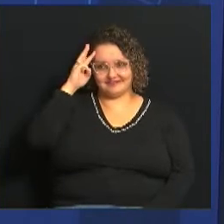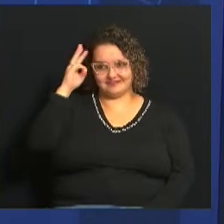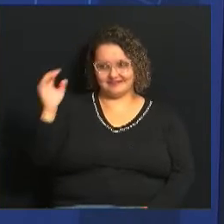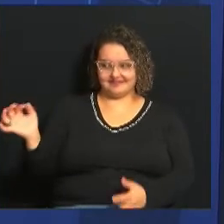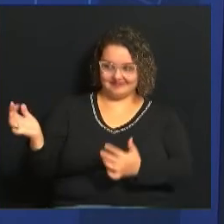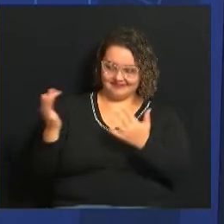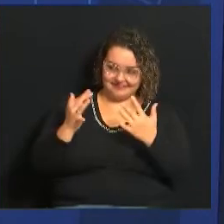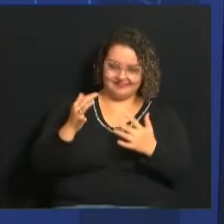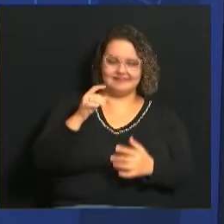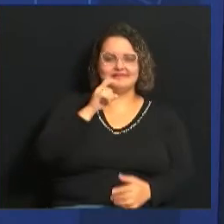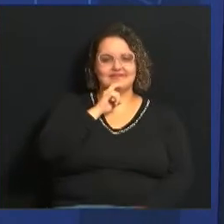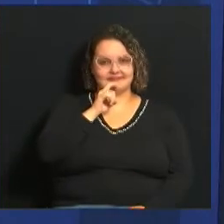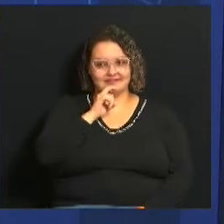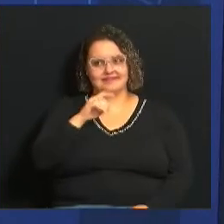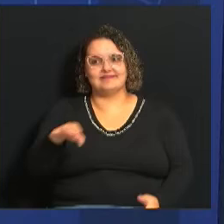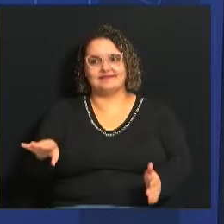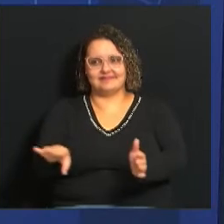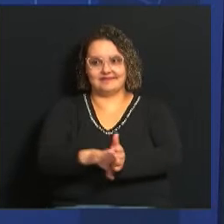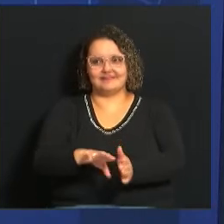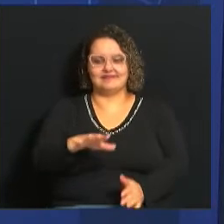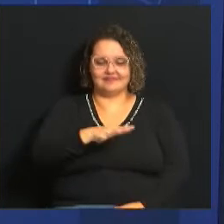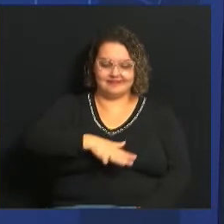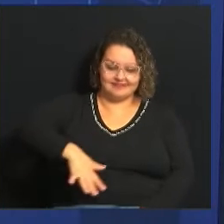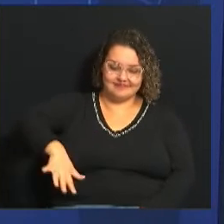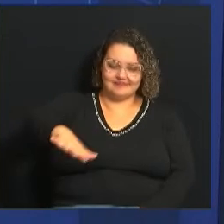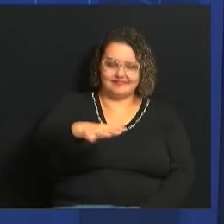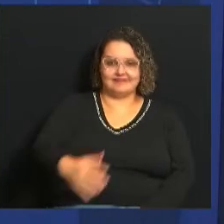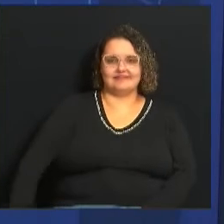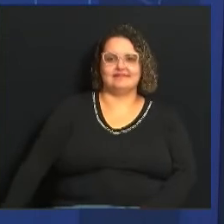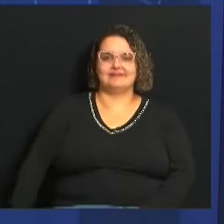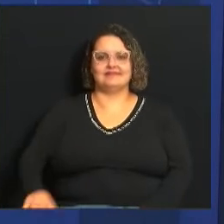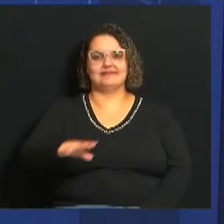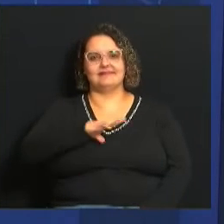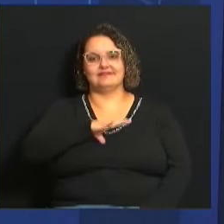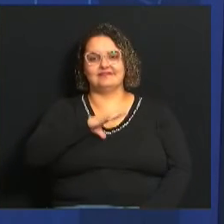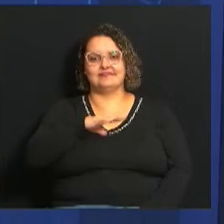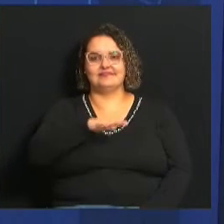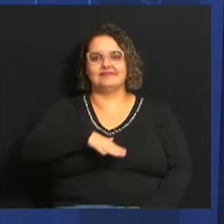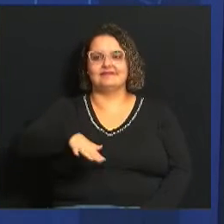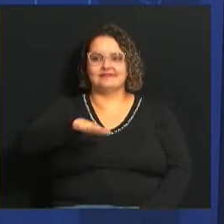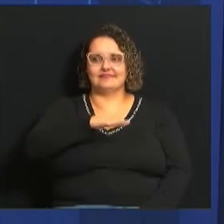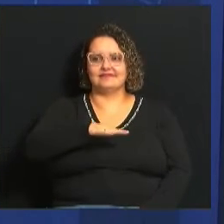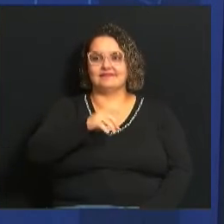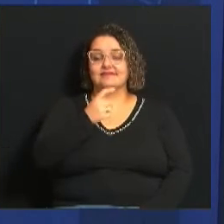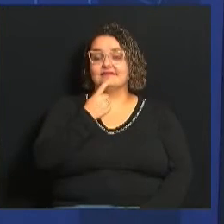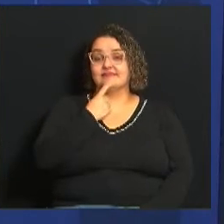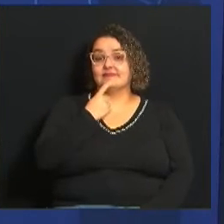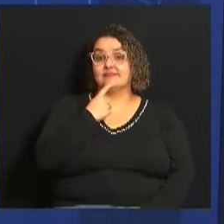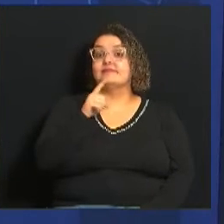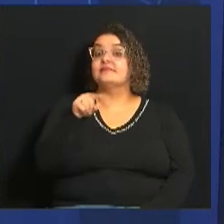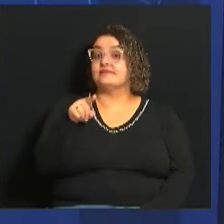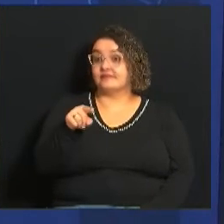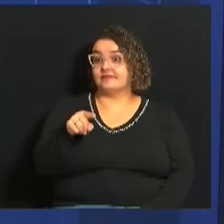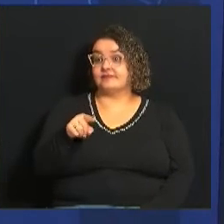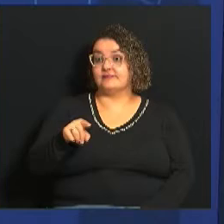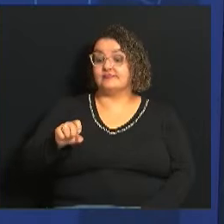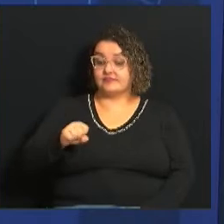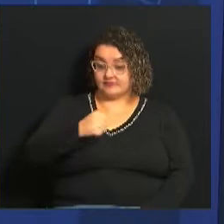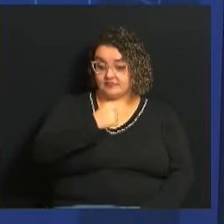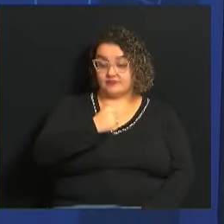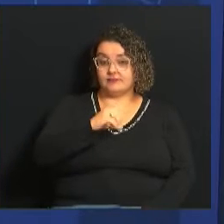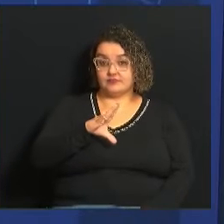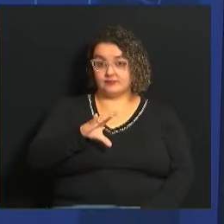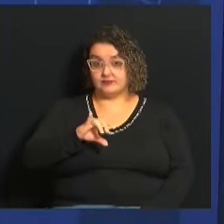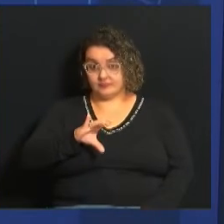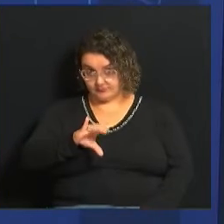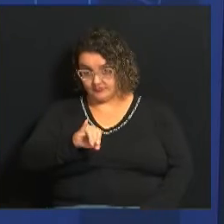ar polar que está chegando aqui na cidade e na região de Campinas. Inclusive, a Defesa Civil do Estado deu